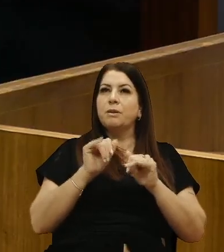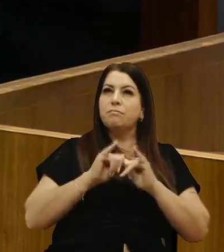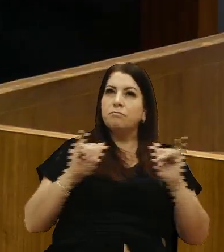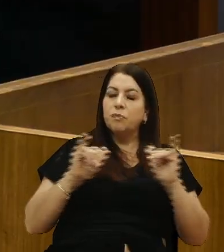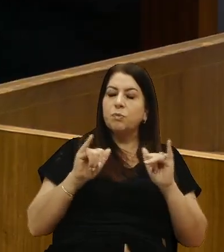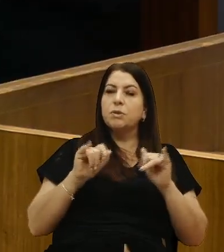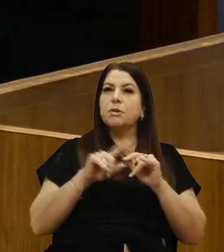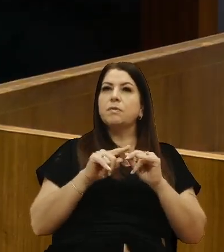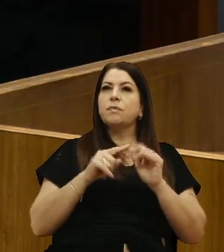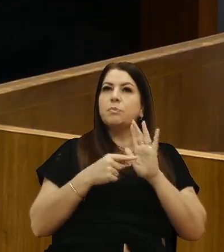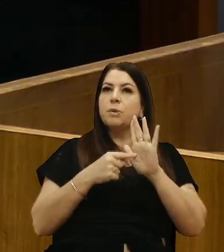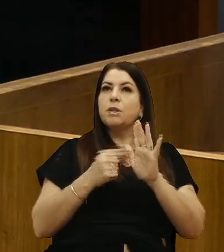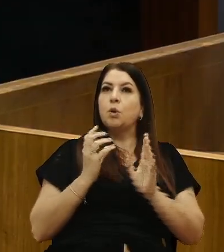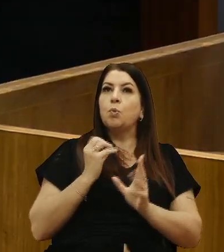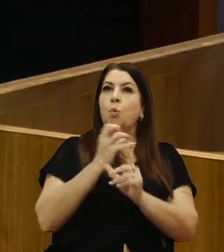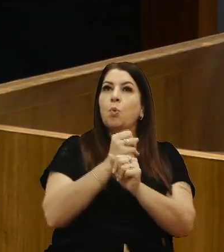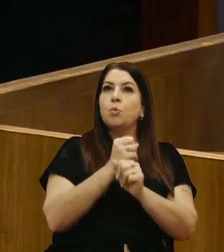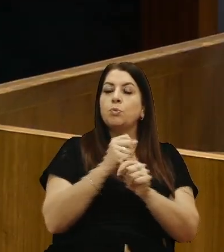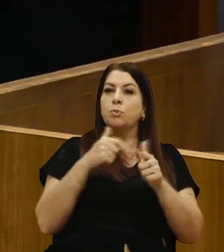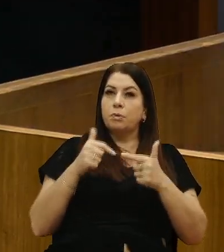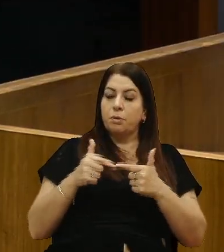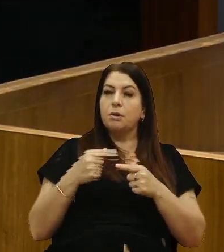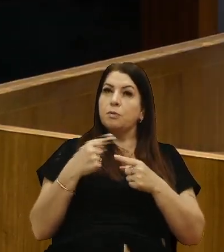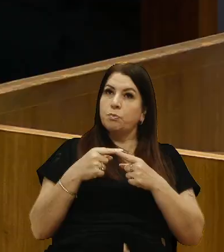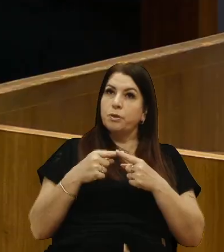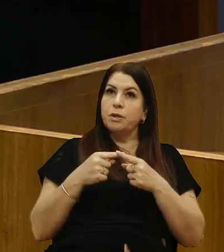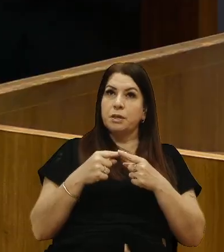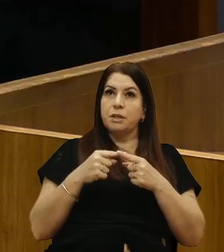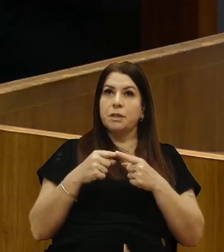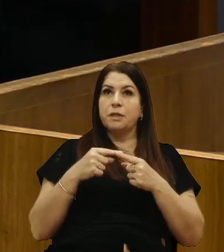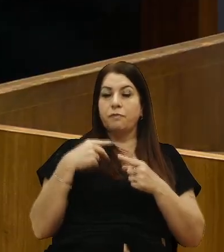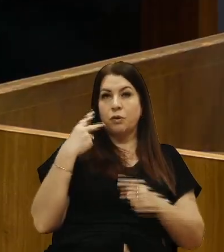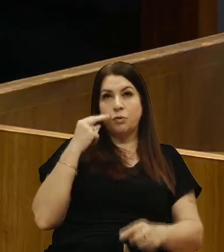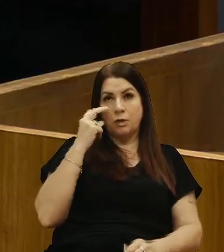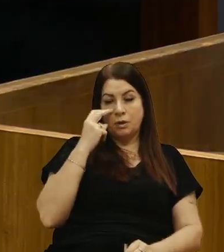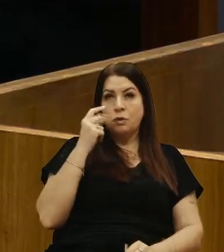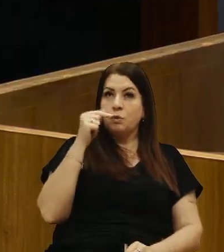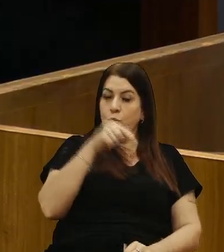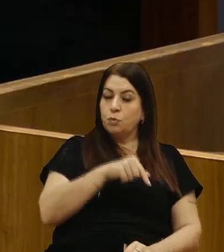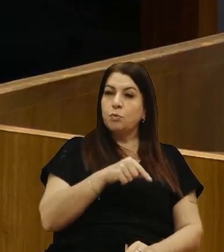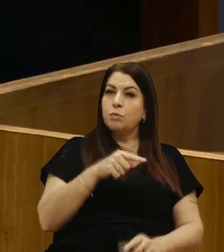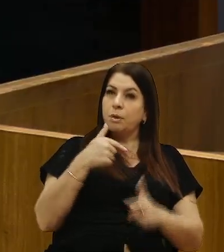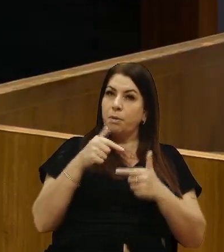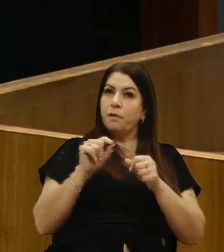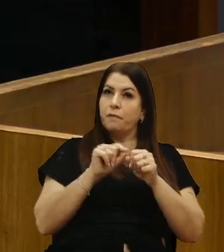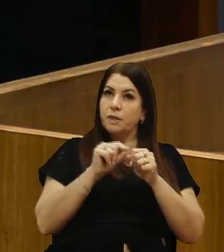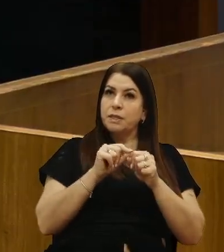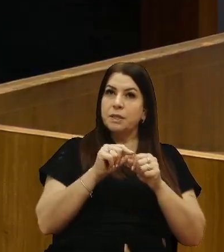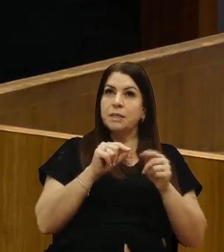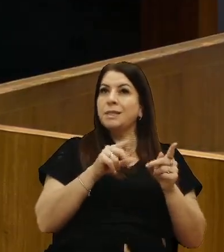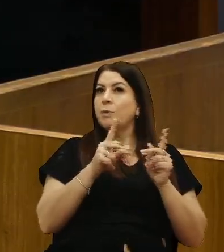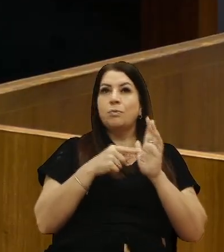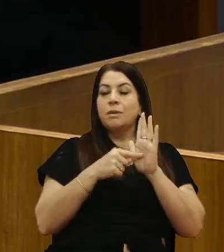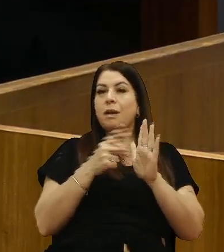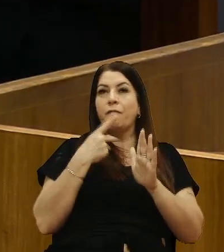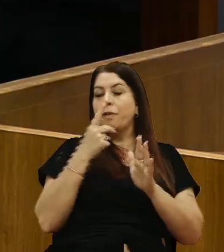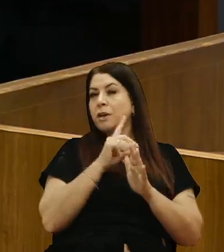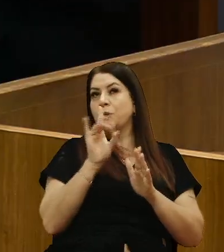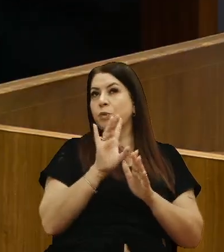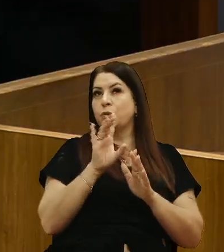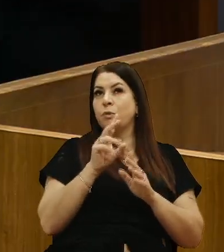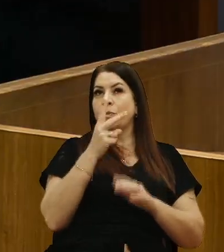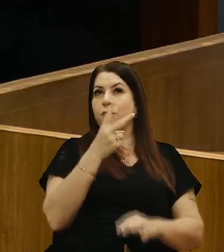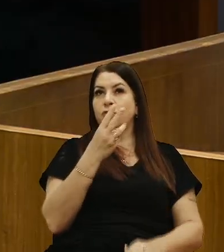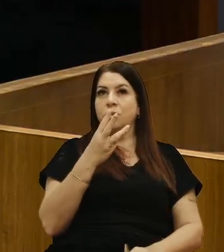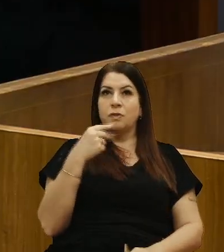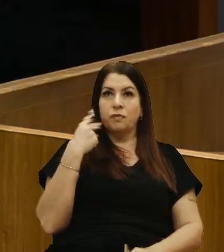informações, fazer uma prestação de contas para o seu trabalho, porque, vereadora Andressa, quando o secretário vem aqui falar sobre o seu trabalho, ele não está falando para os